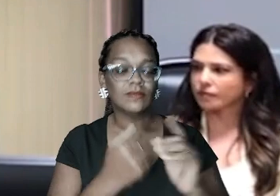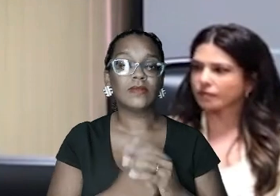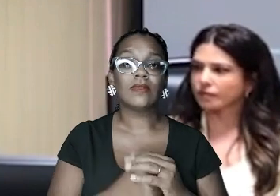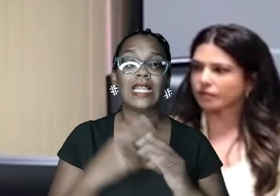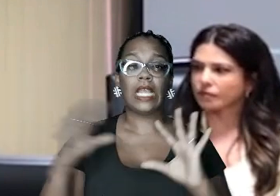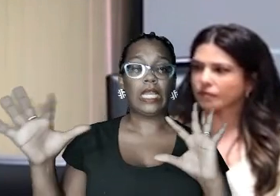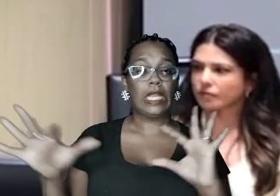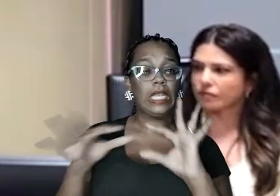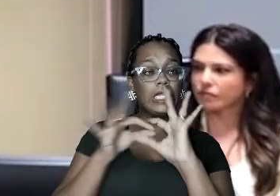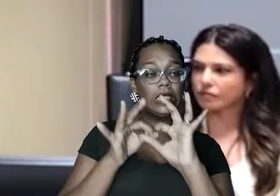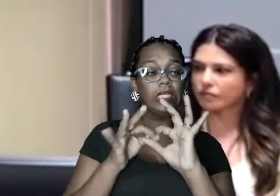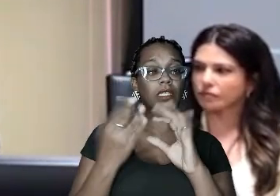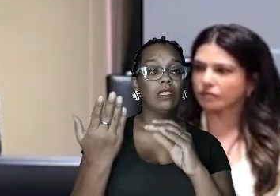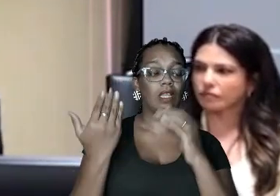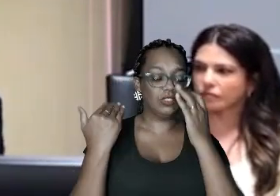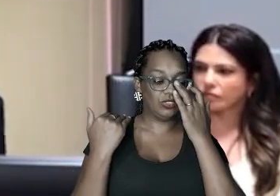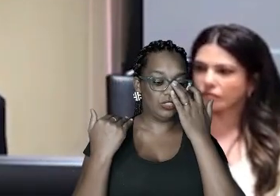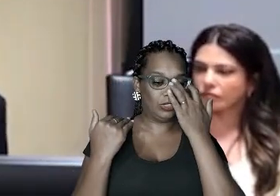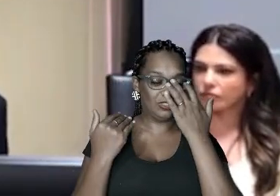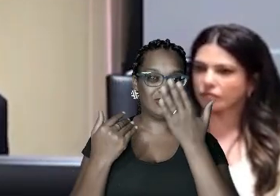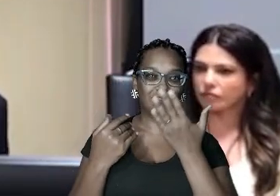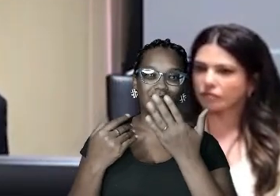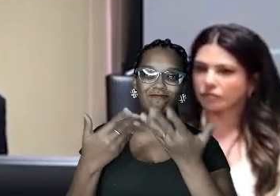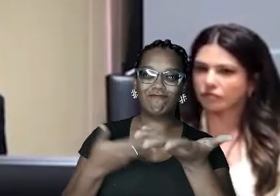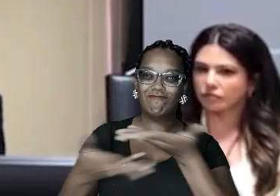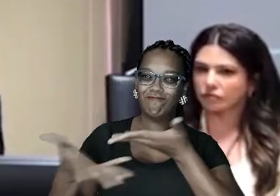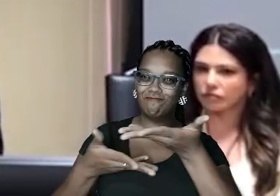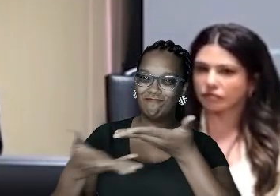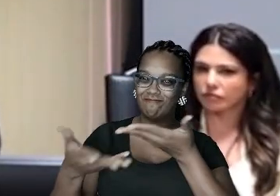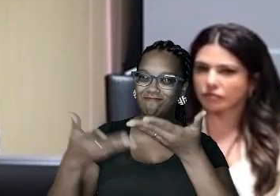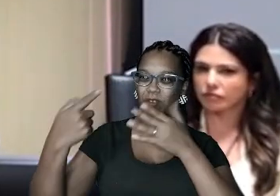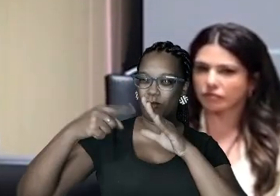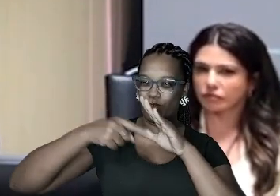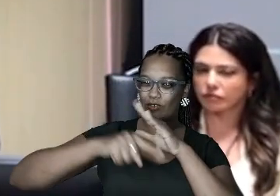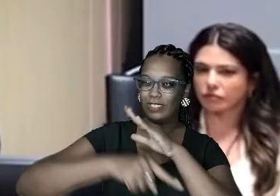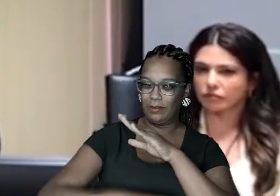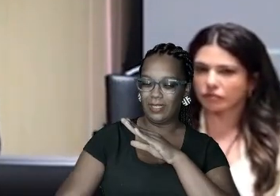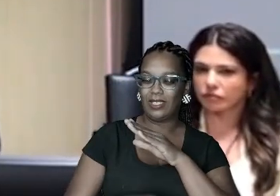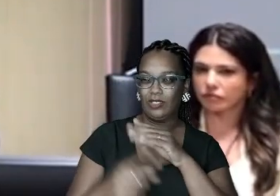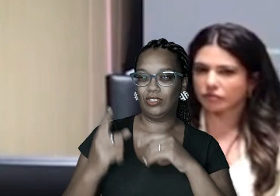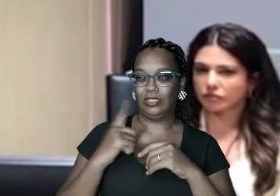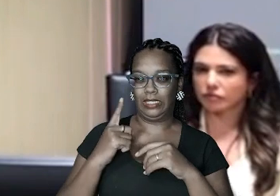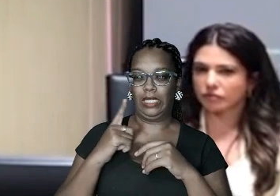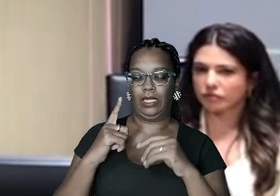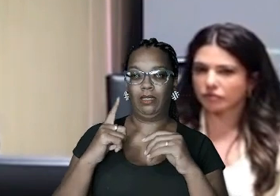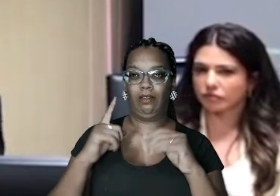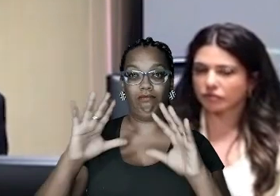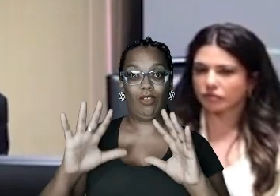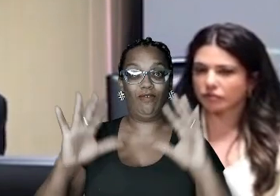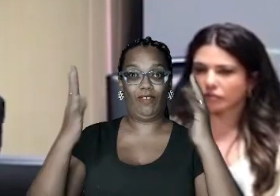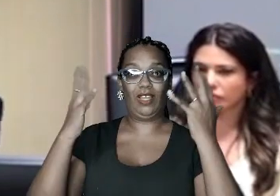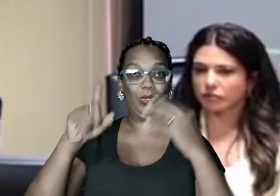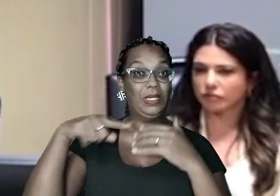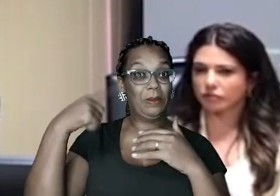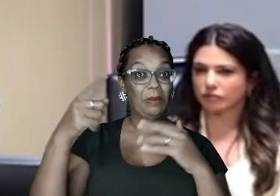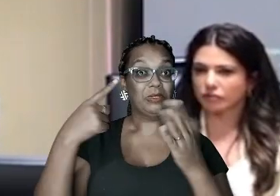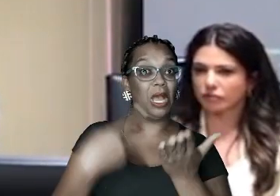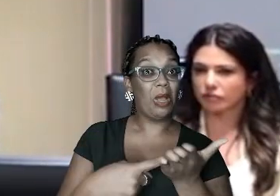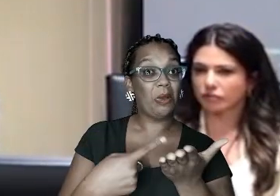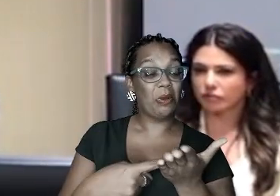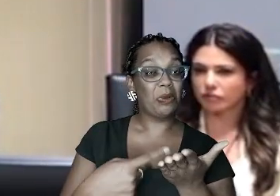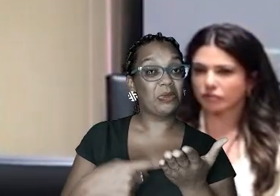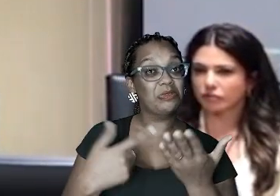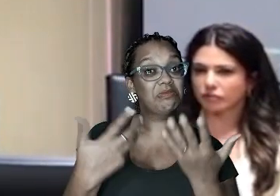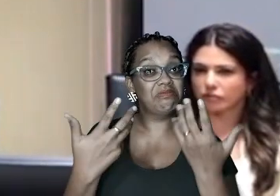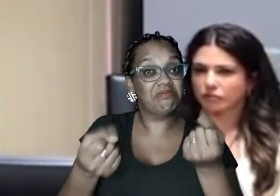Desembargador Marisa muito interessante E aí eu faço um link com aquela nossa né dinâmica e de aprofundamento né João para termos aí um